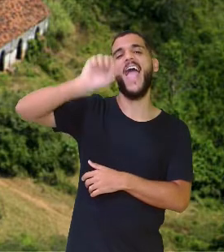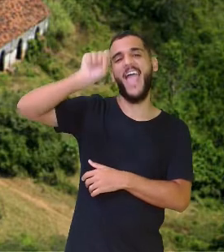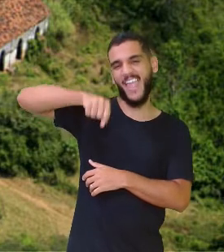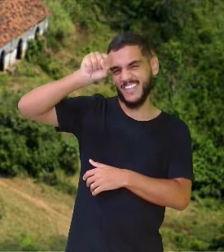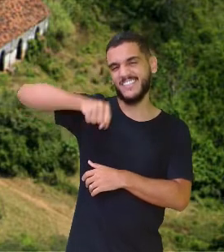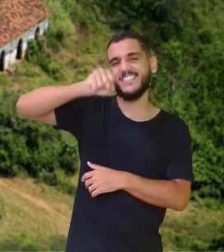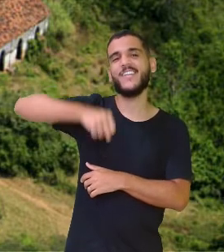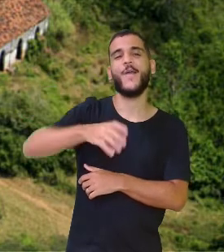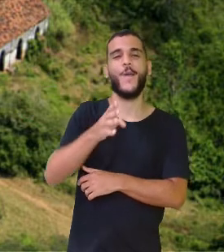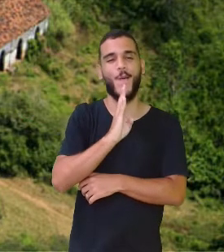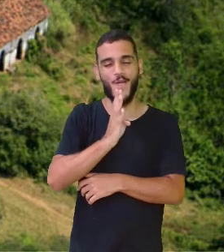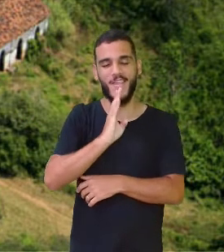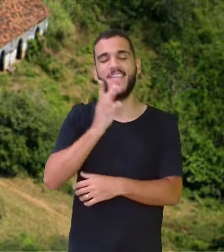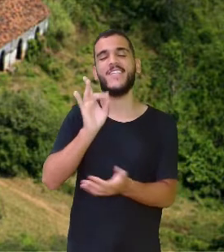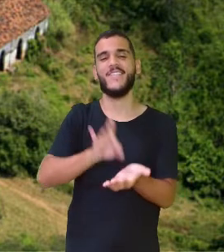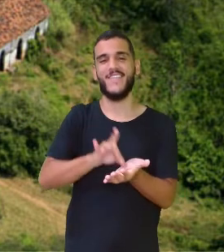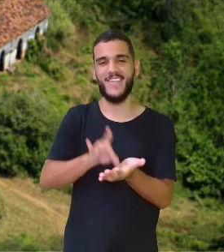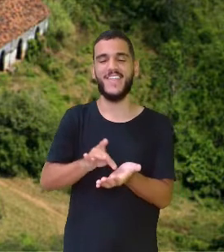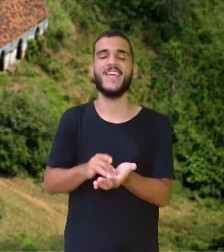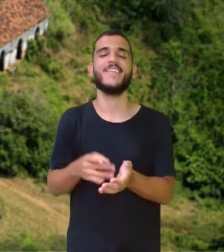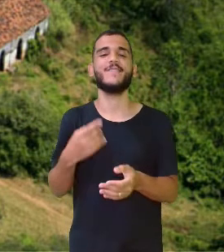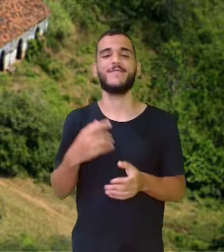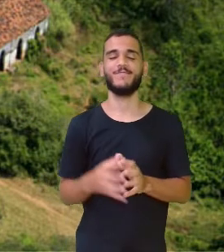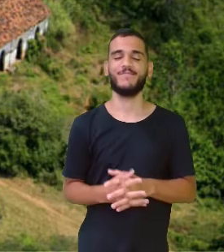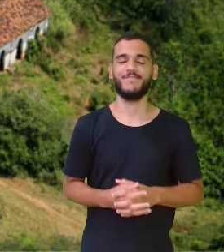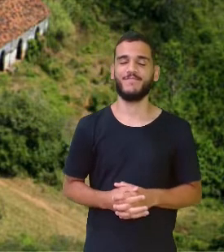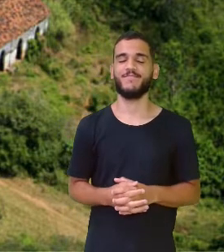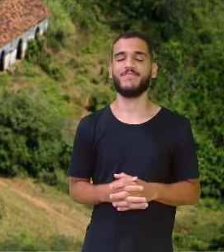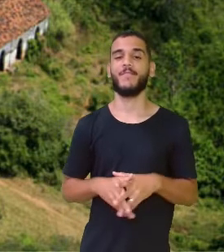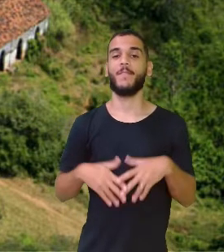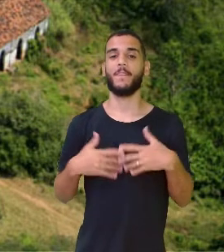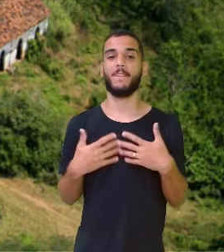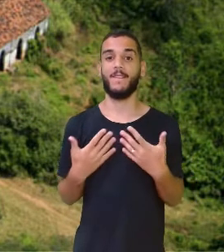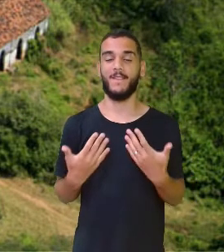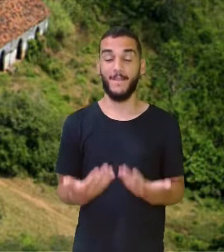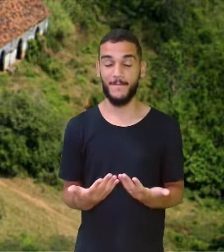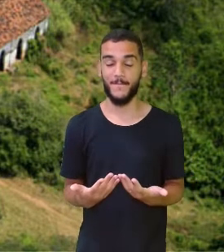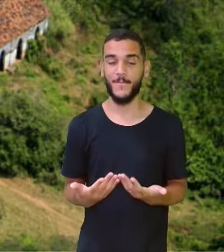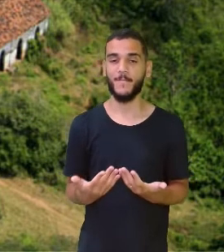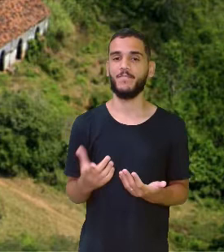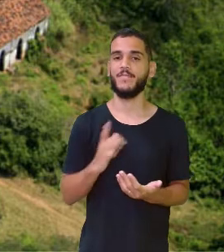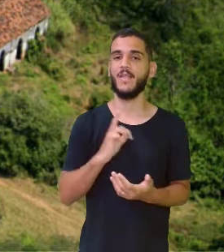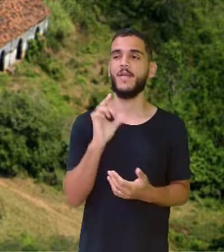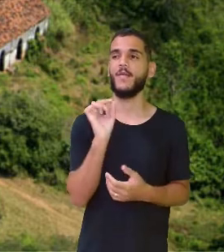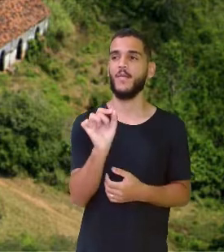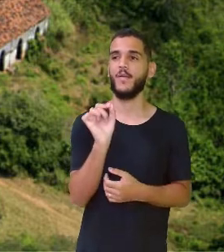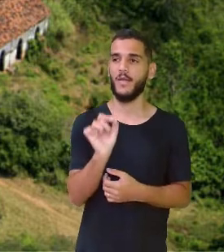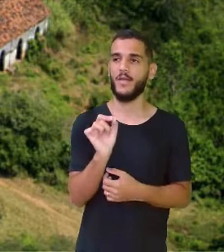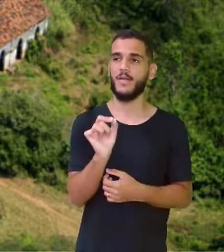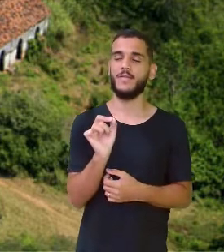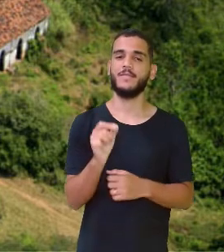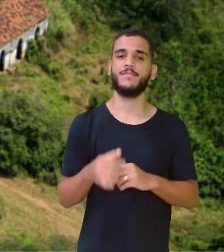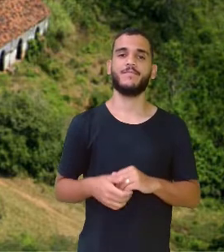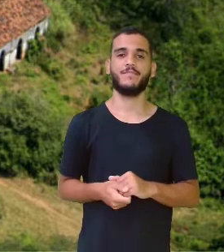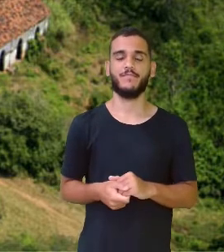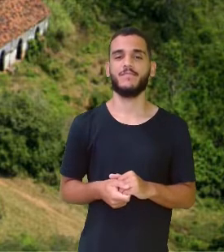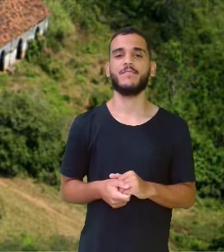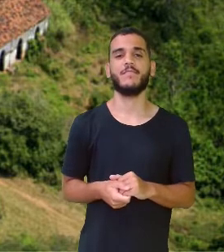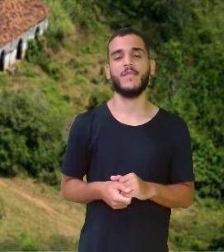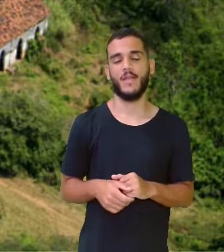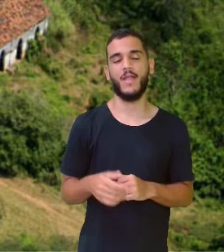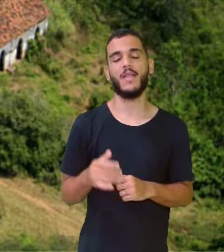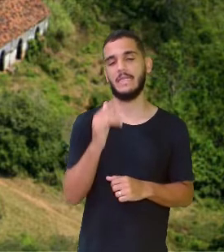Vanessa, o território de Goiânia. Aí, ó, tá vendo você? Então, ó, e a gente tem isso, ela já foi,